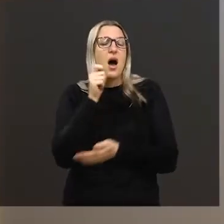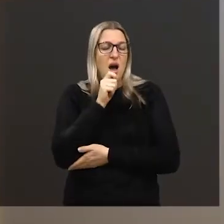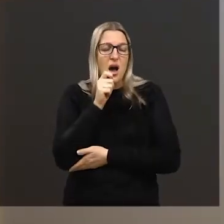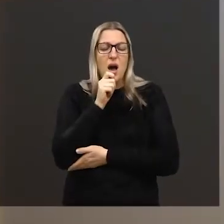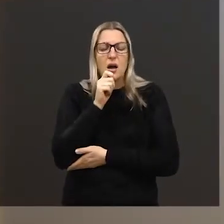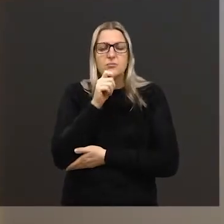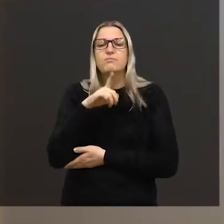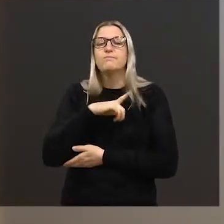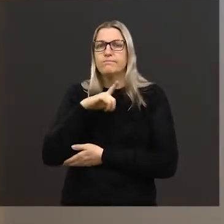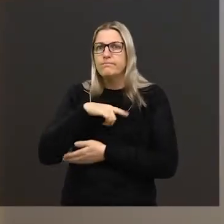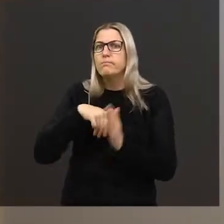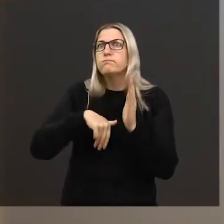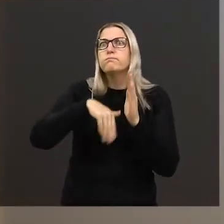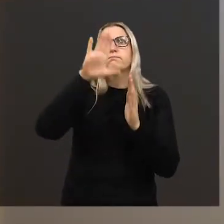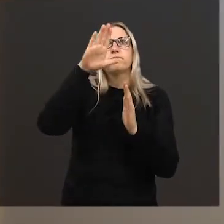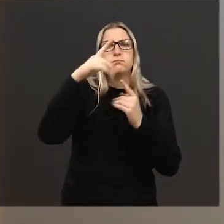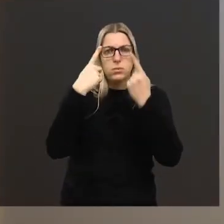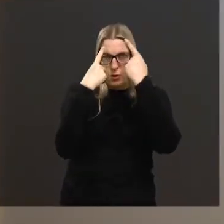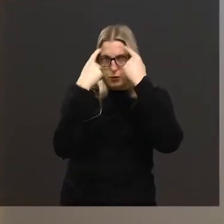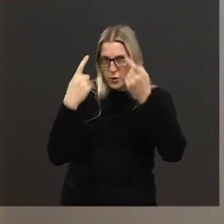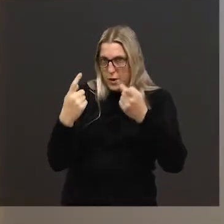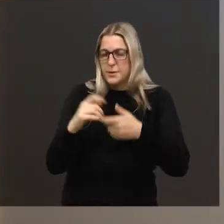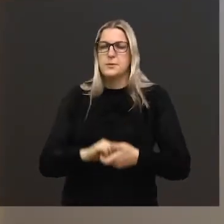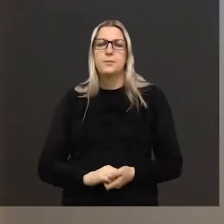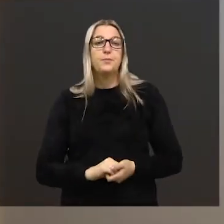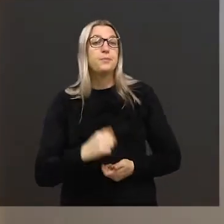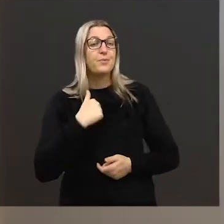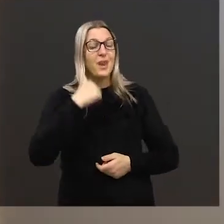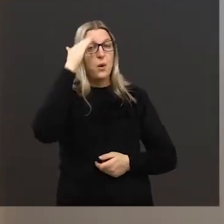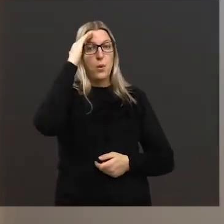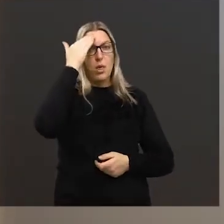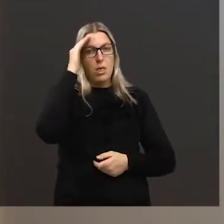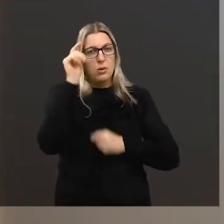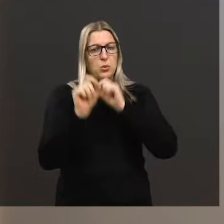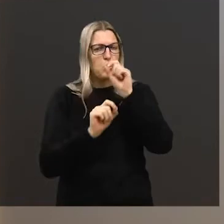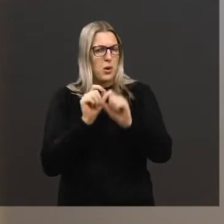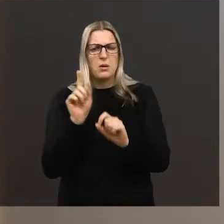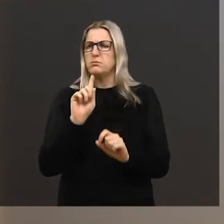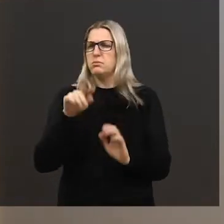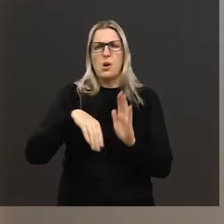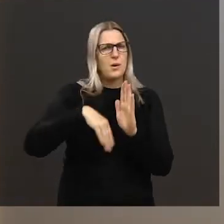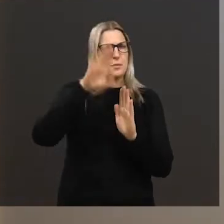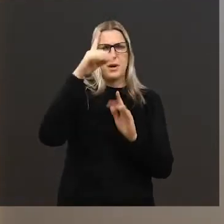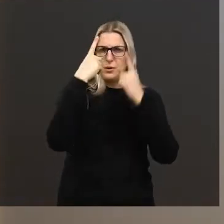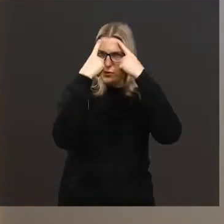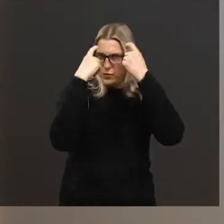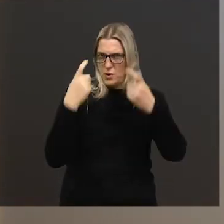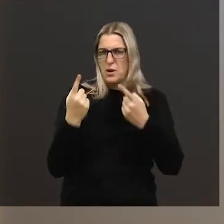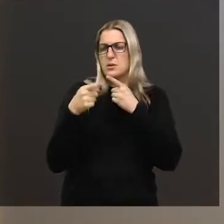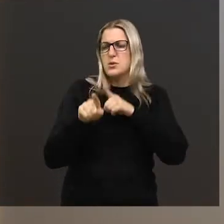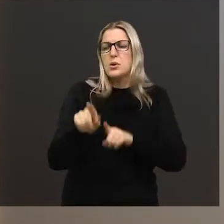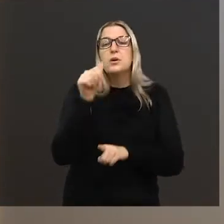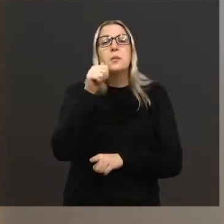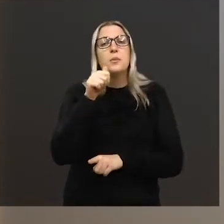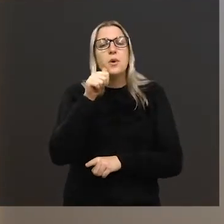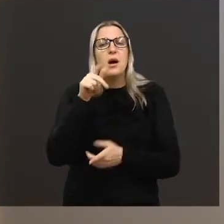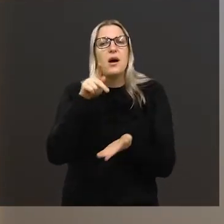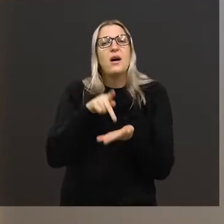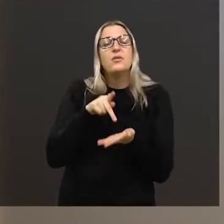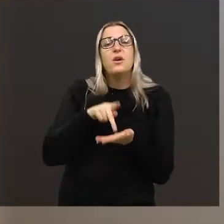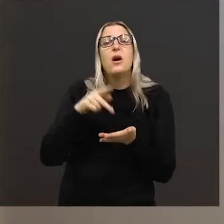entendo que não é que houve um aumento da violência contra a mulher, mas na verdade